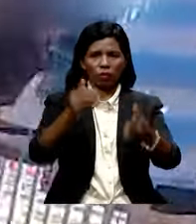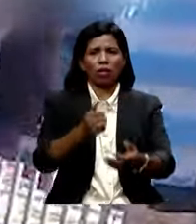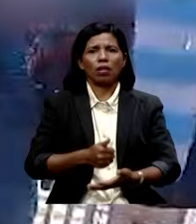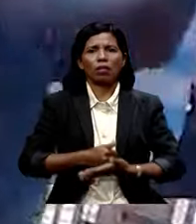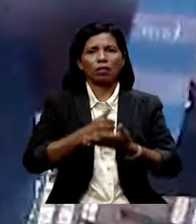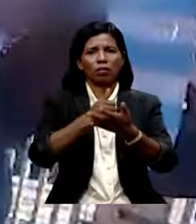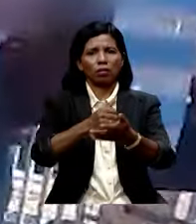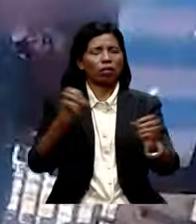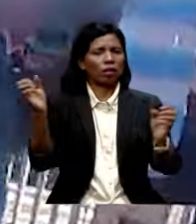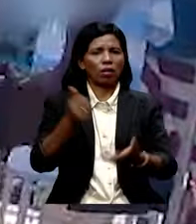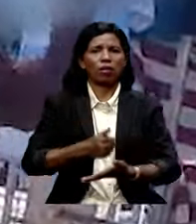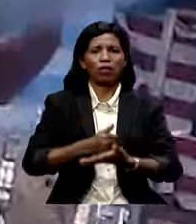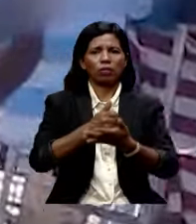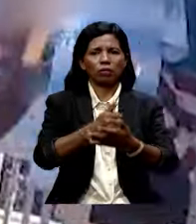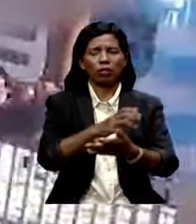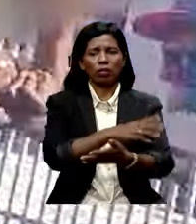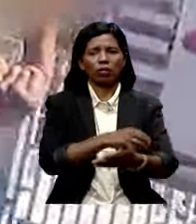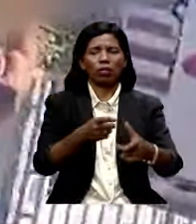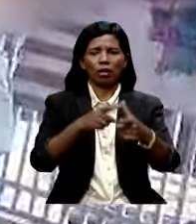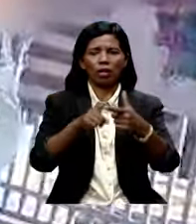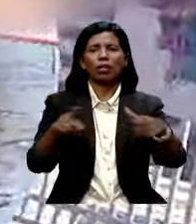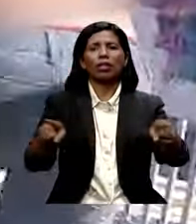lá tudo, be, comportamento necessário, né.